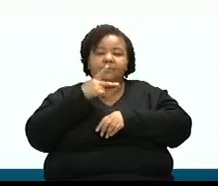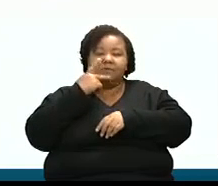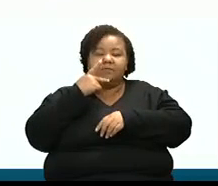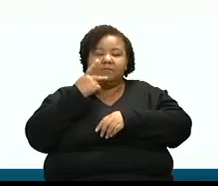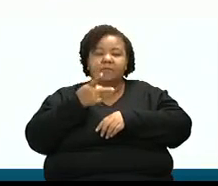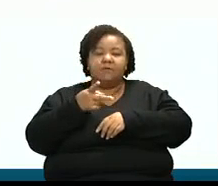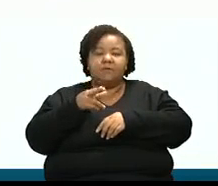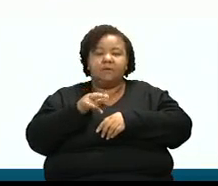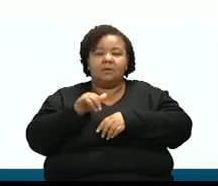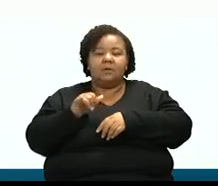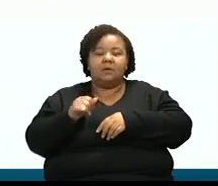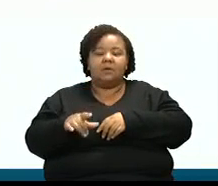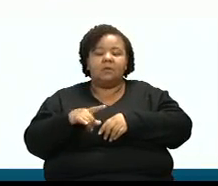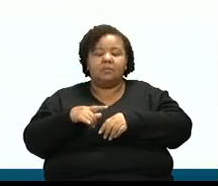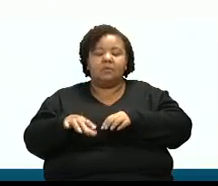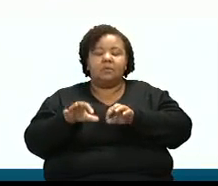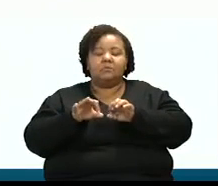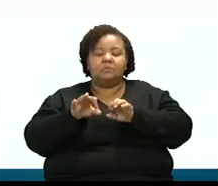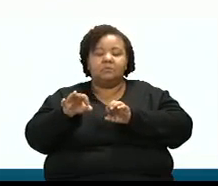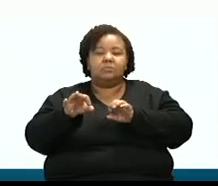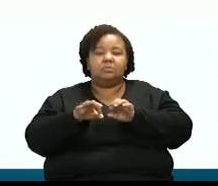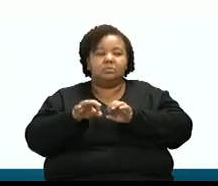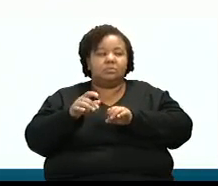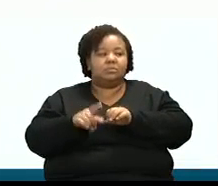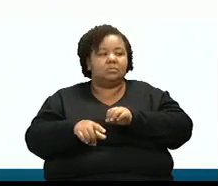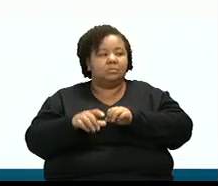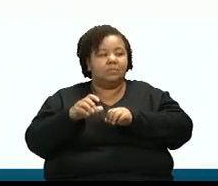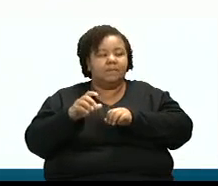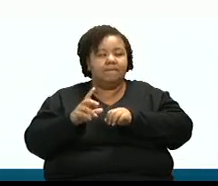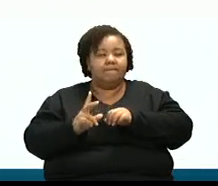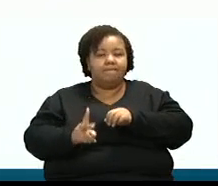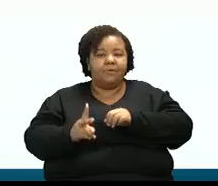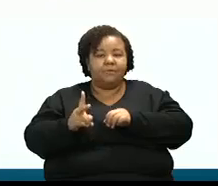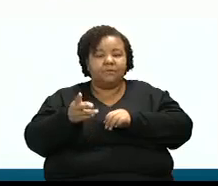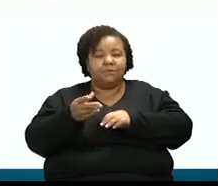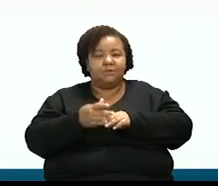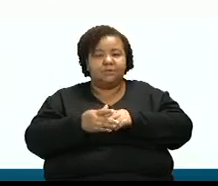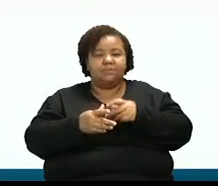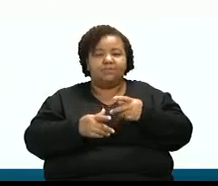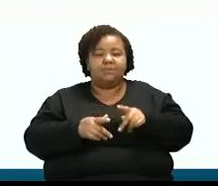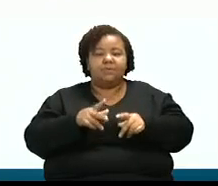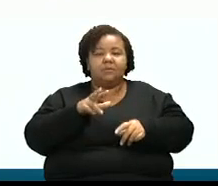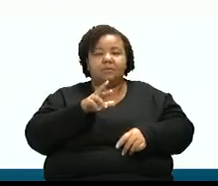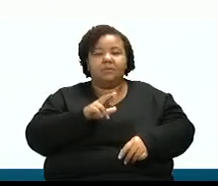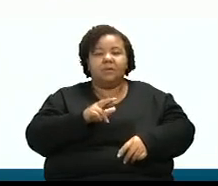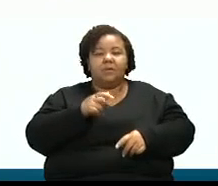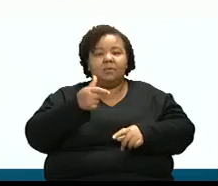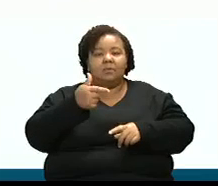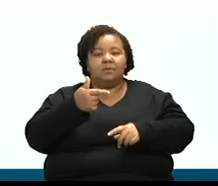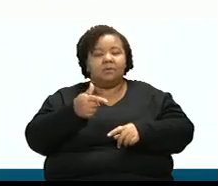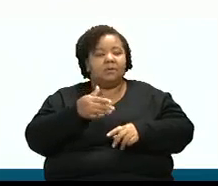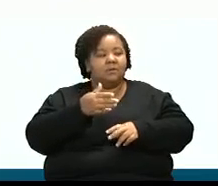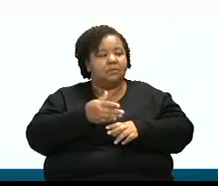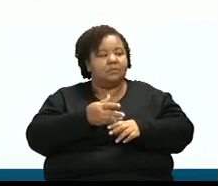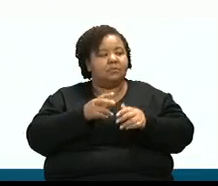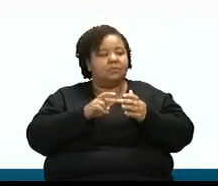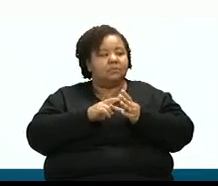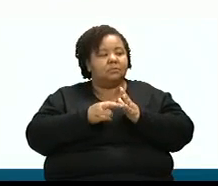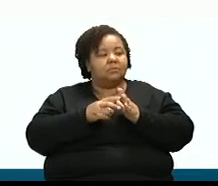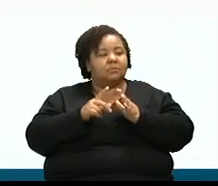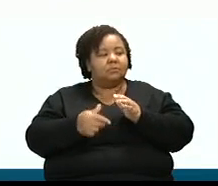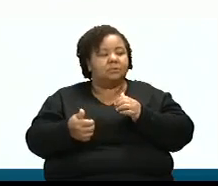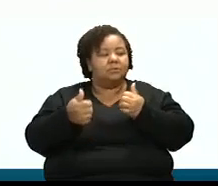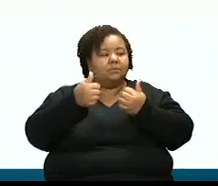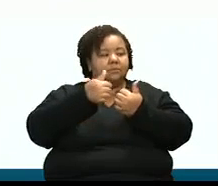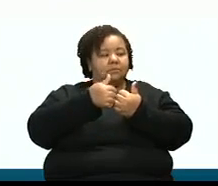tem comprimento R maiúsculo, que é uma constante. Então, esse termo R quadrado no denominador vai ser